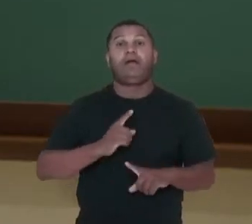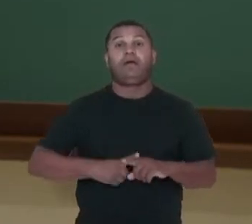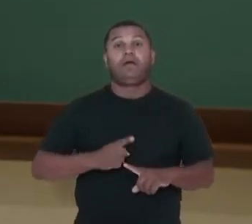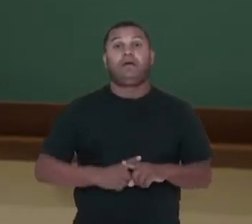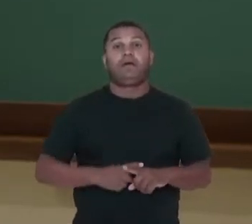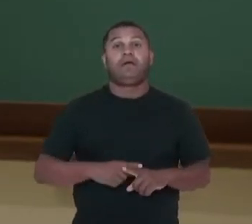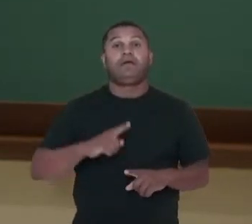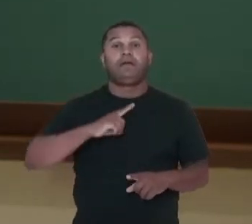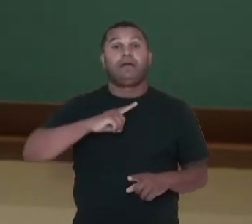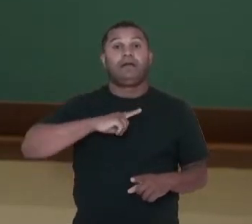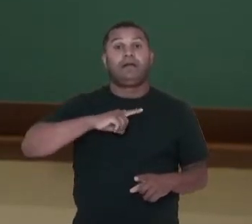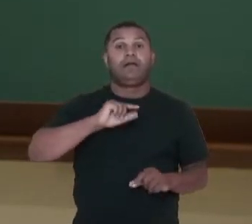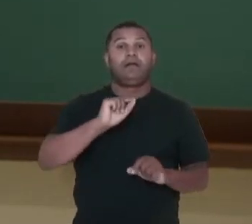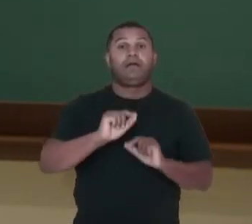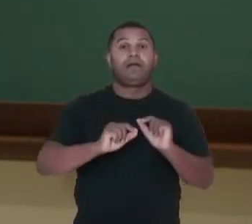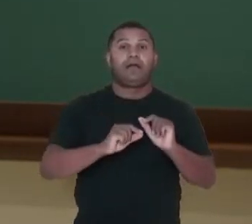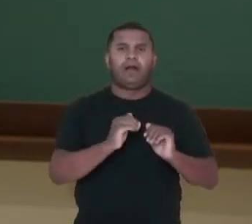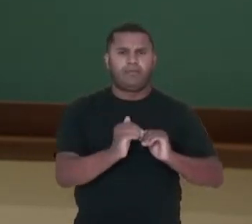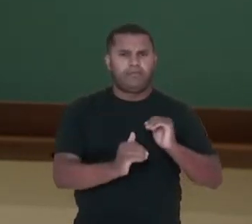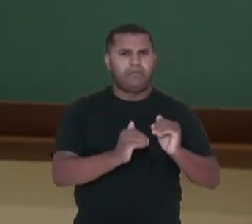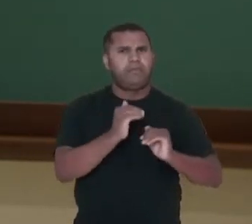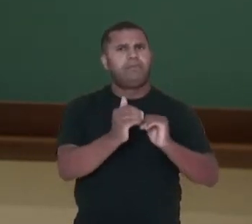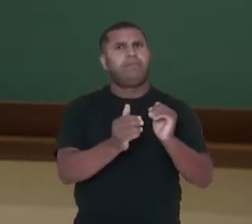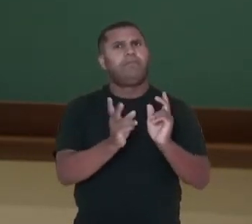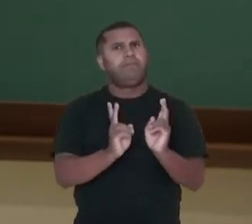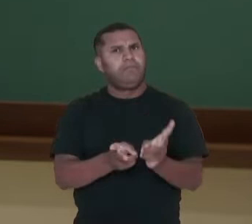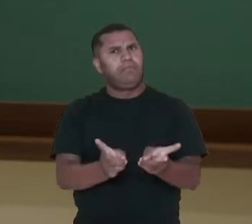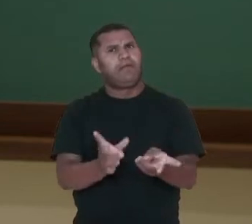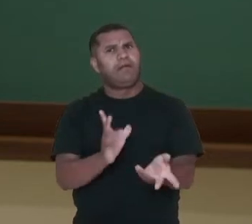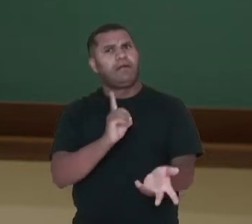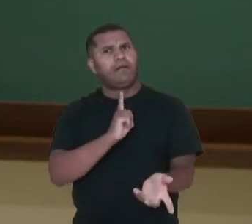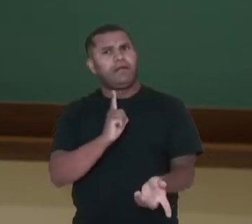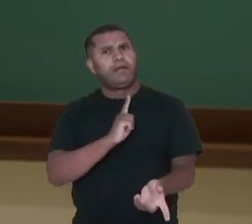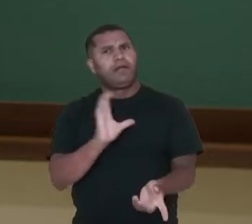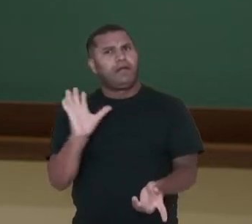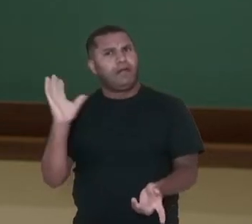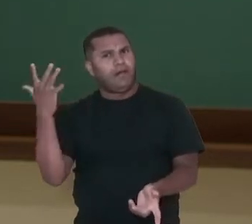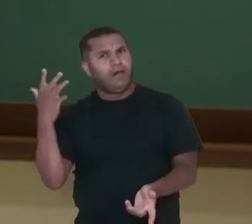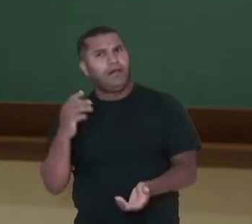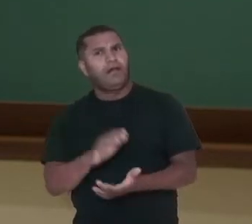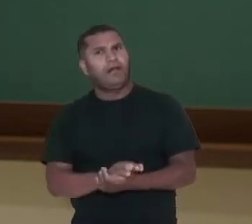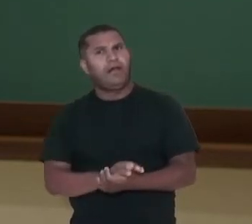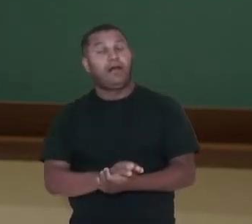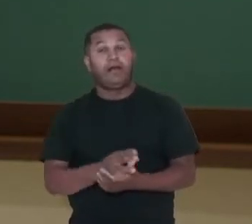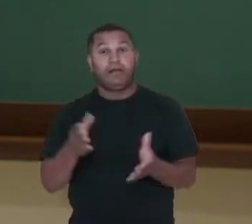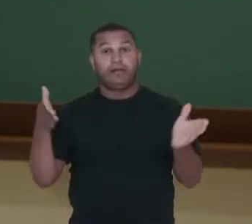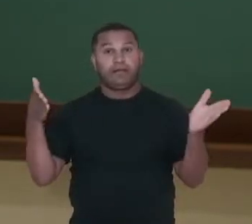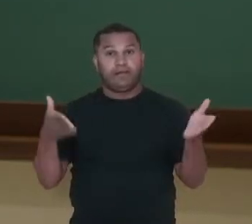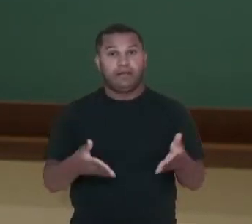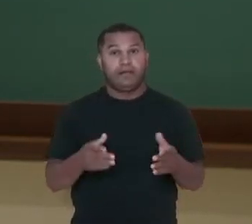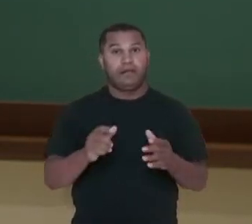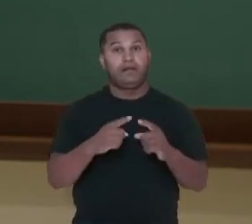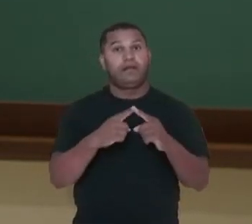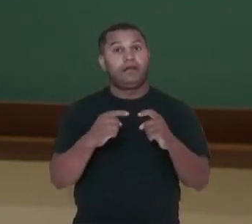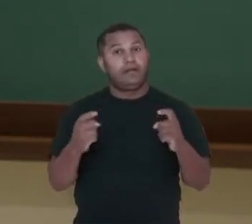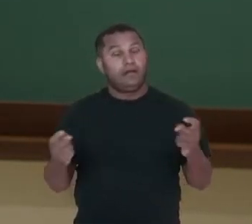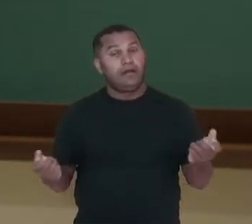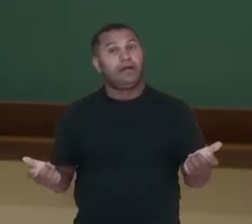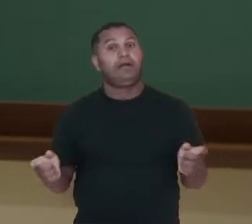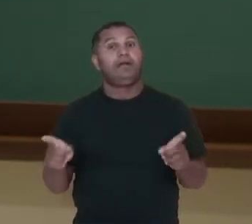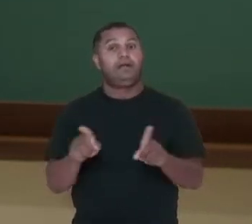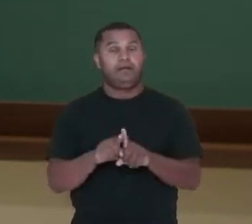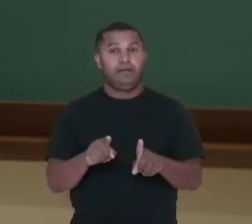em ciências, né? Então, a evolução acontece ali com as espécies, né?